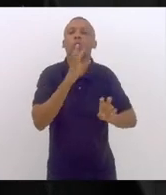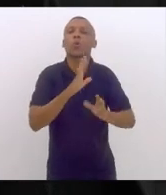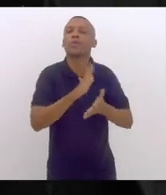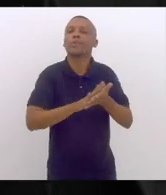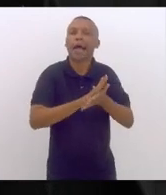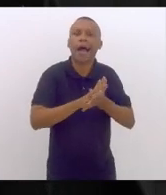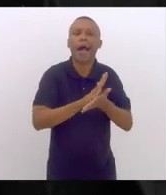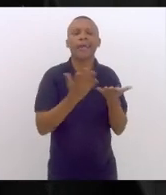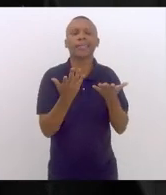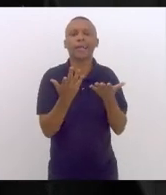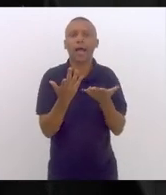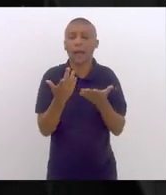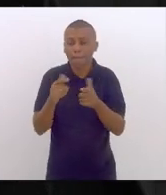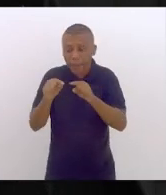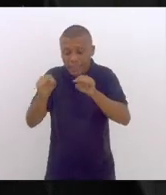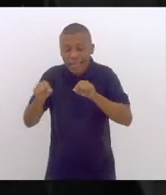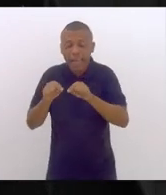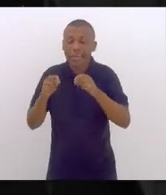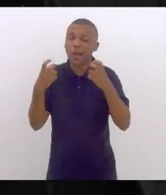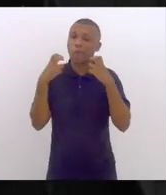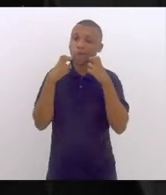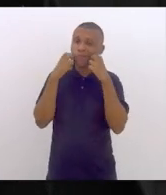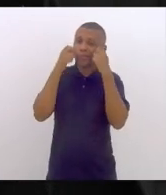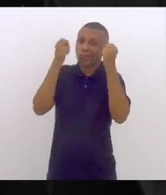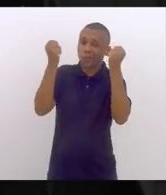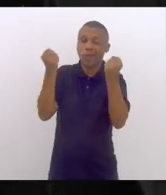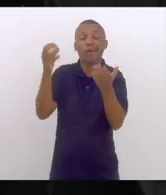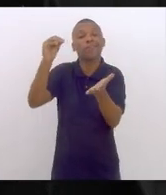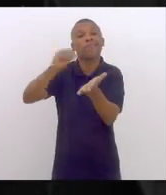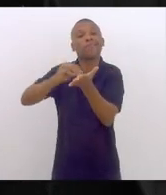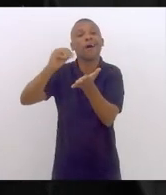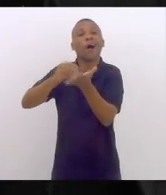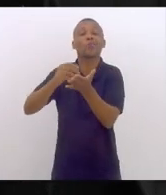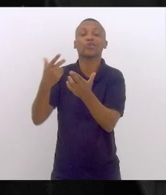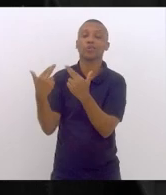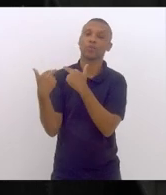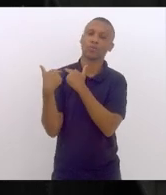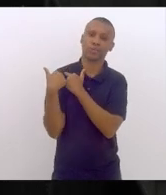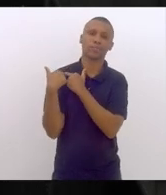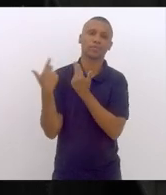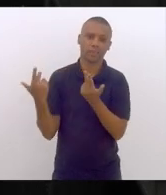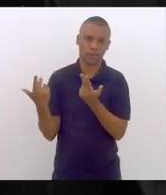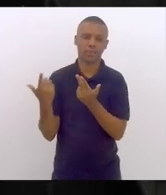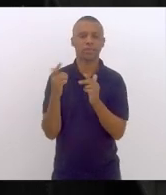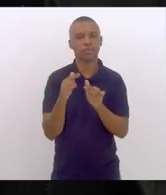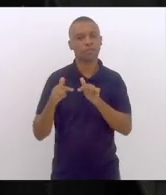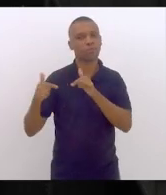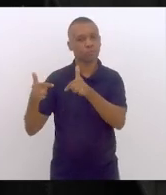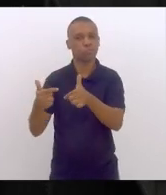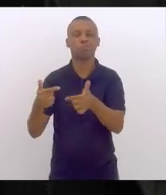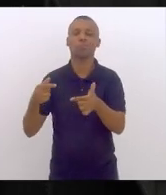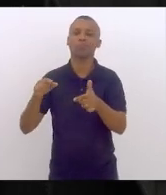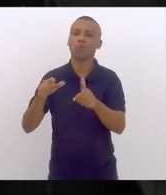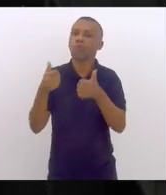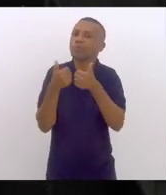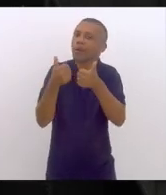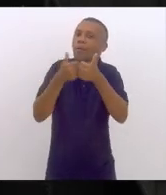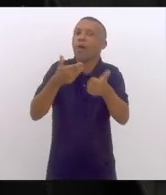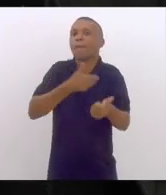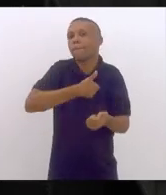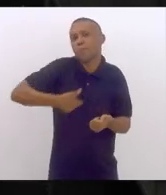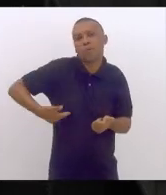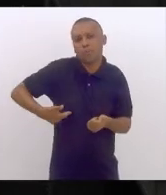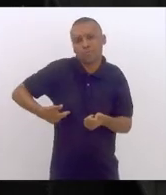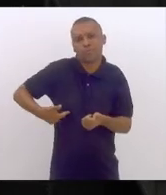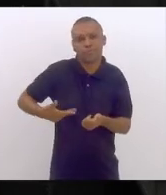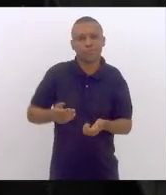mal conheço minha sala é uma vergonha e uma irresponsabilidade que está sendo feito com transporte público no Rio de Janeiro sobre o governo de